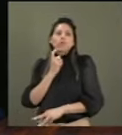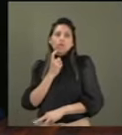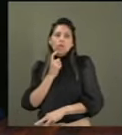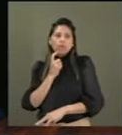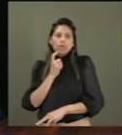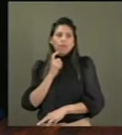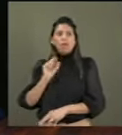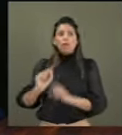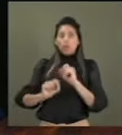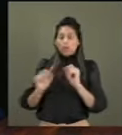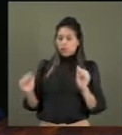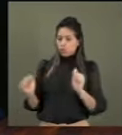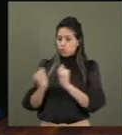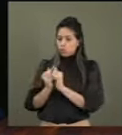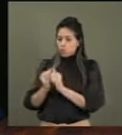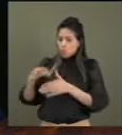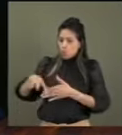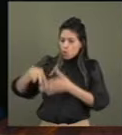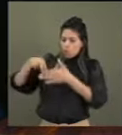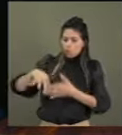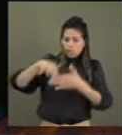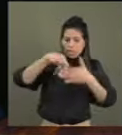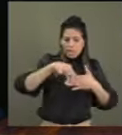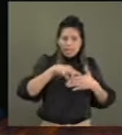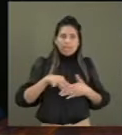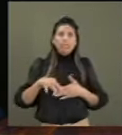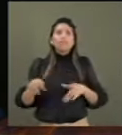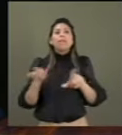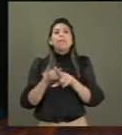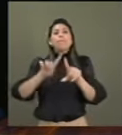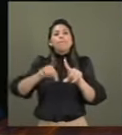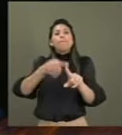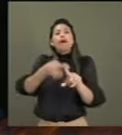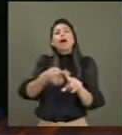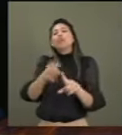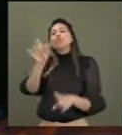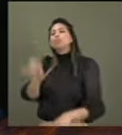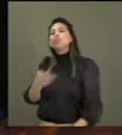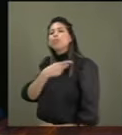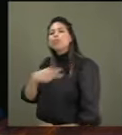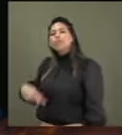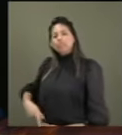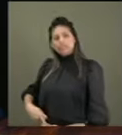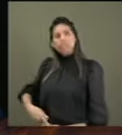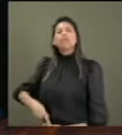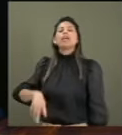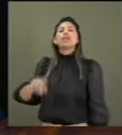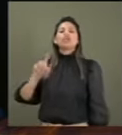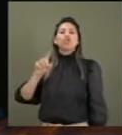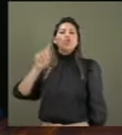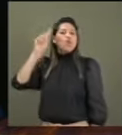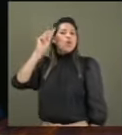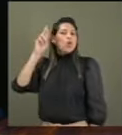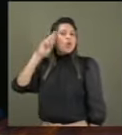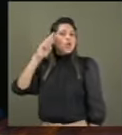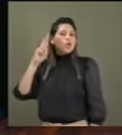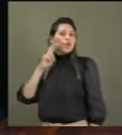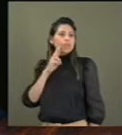os líderes e com o presidente Rodrigo Pacheco. E agradeço também ao líder do PT, Contarato, que